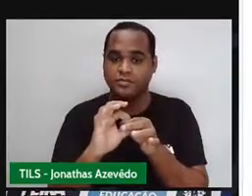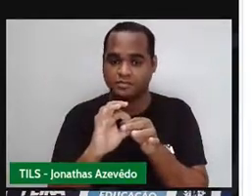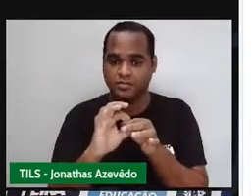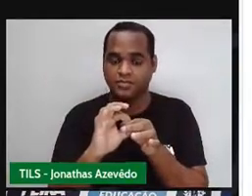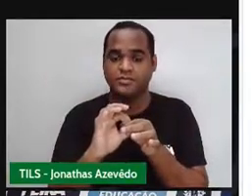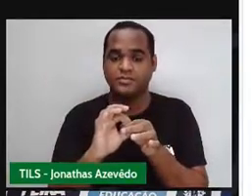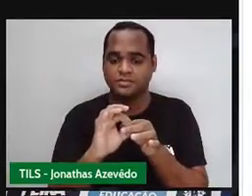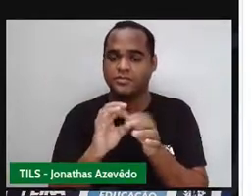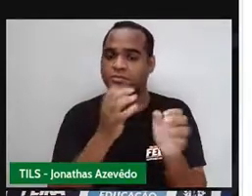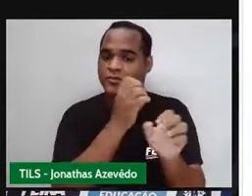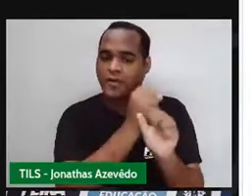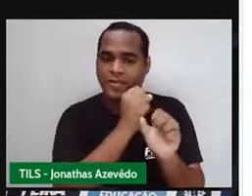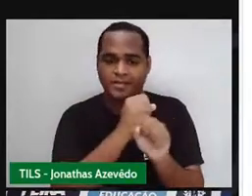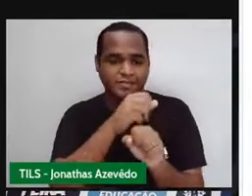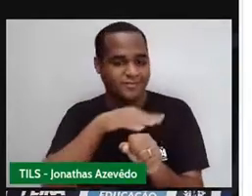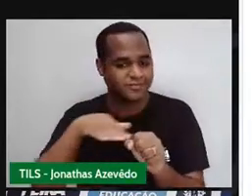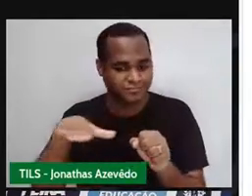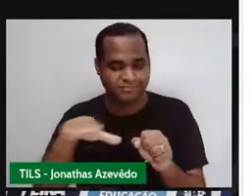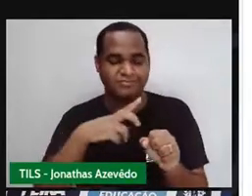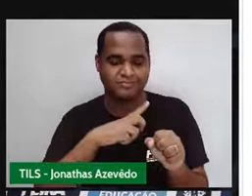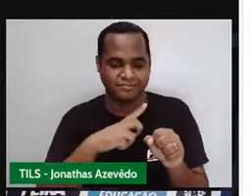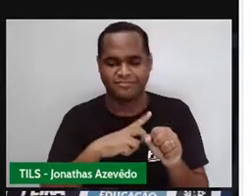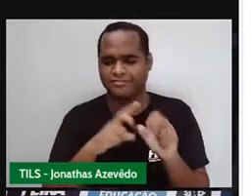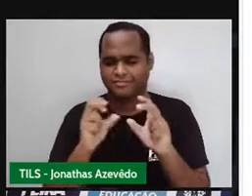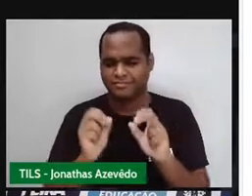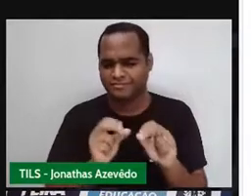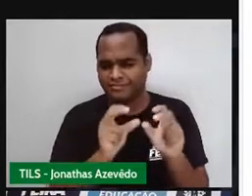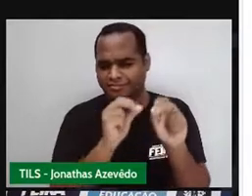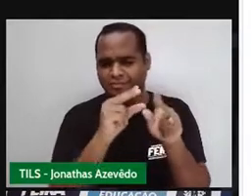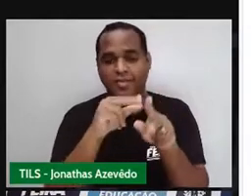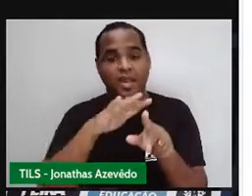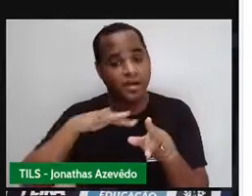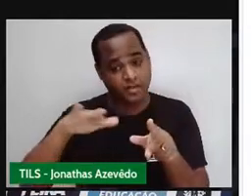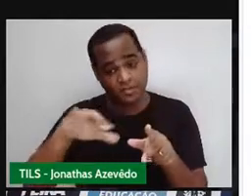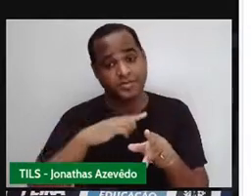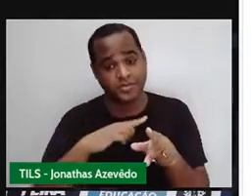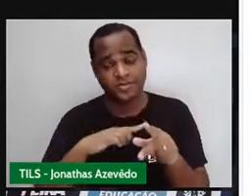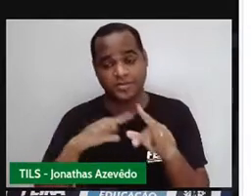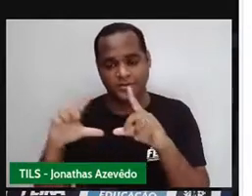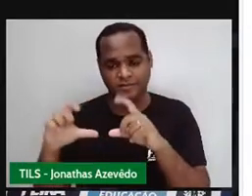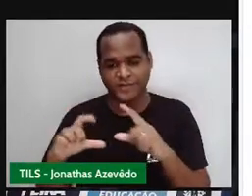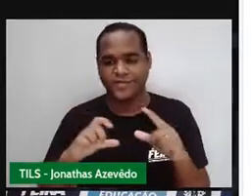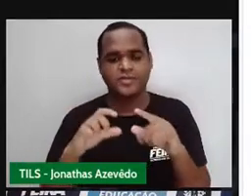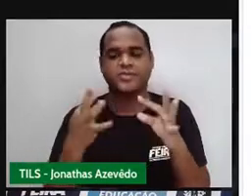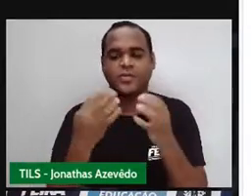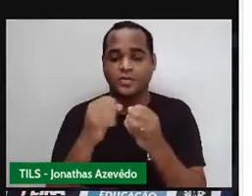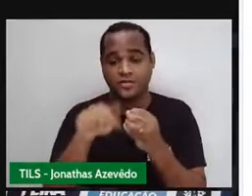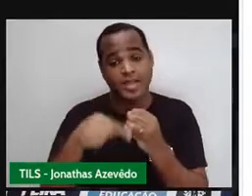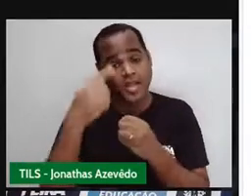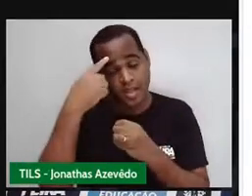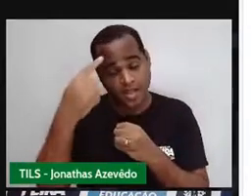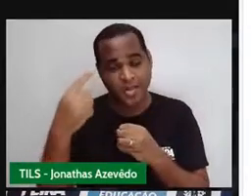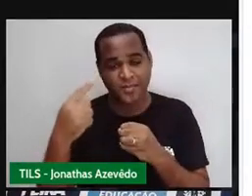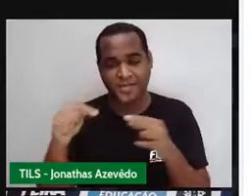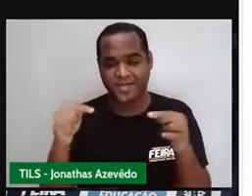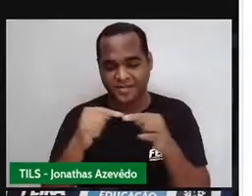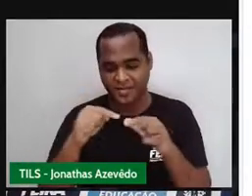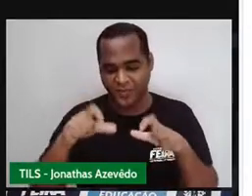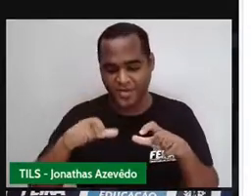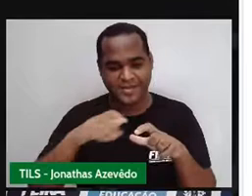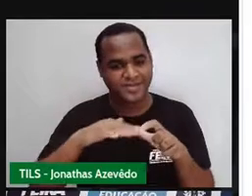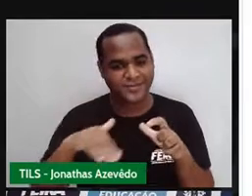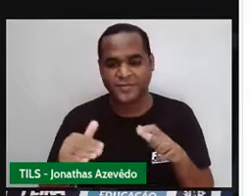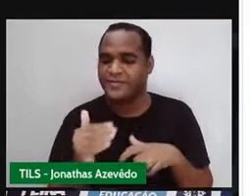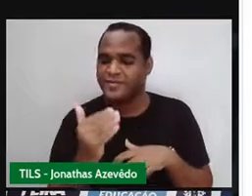fazendo uma soma dessas duas áreas a gente vai ter a área dessa figura todinha que representa a cozinha